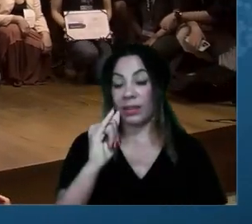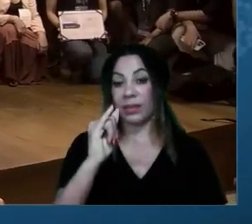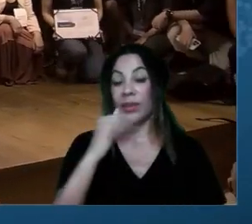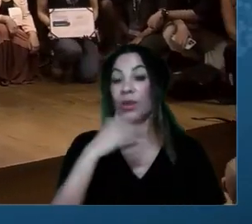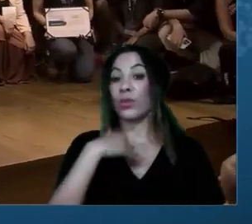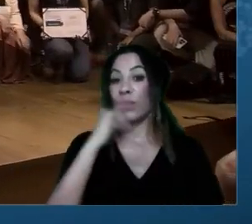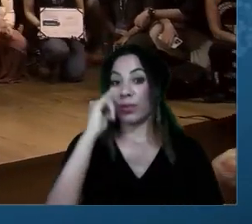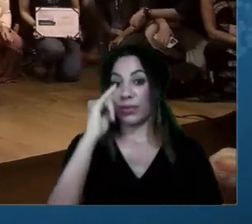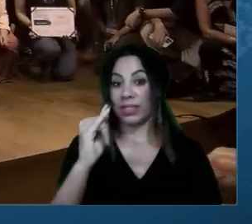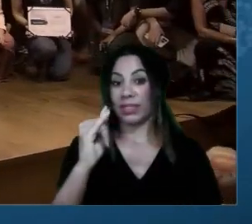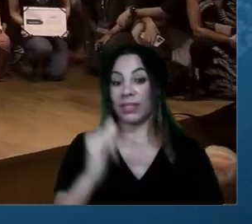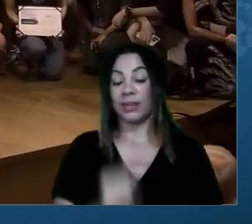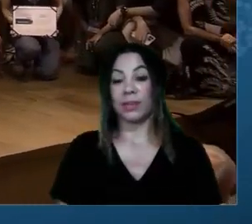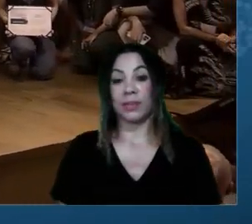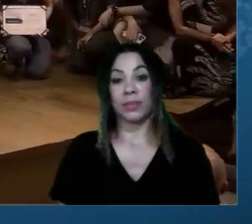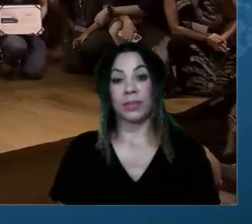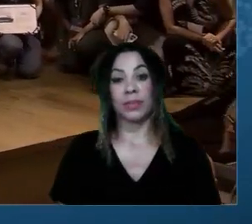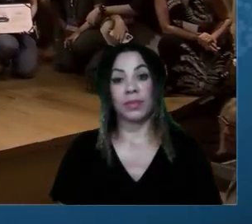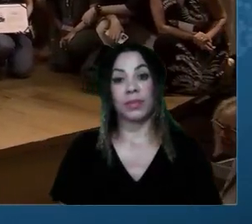avisando.